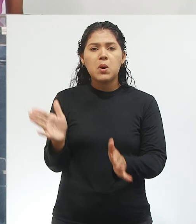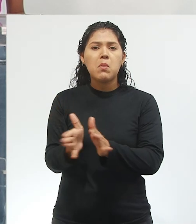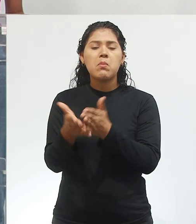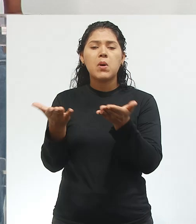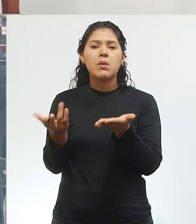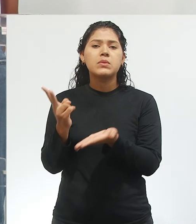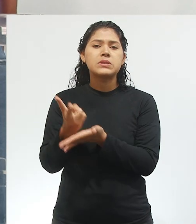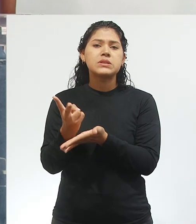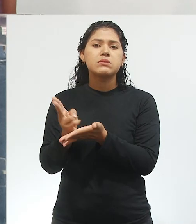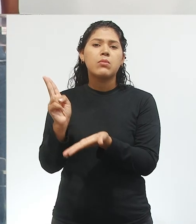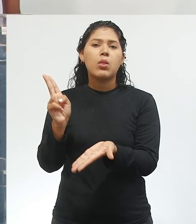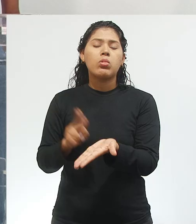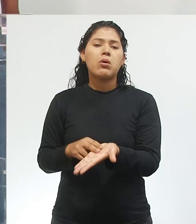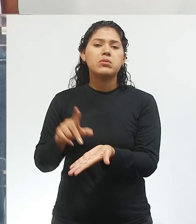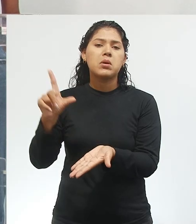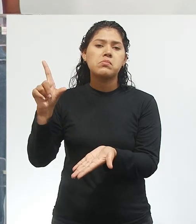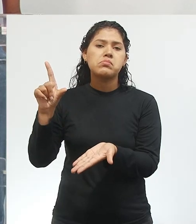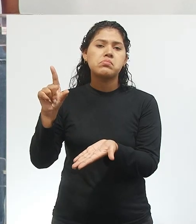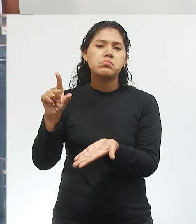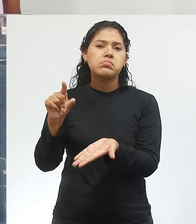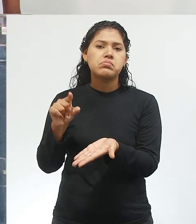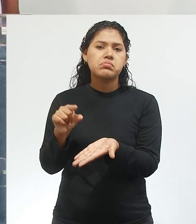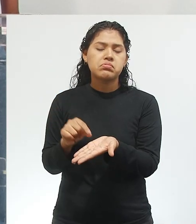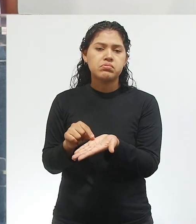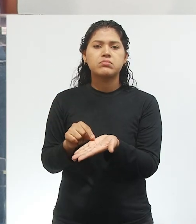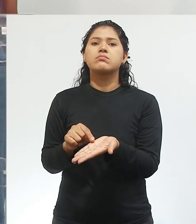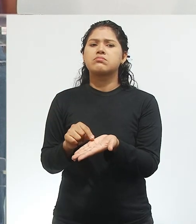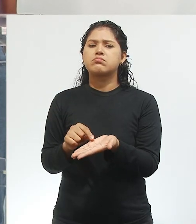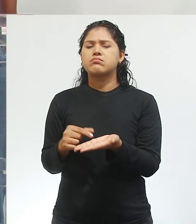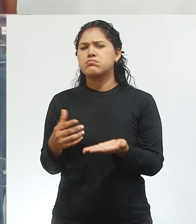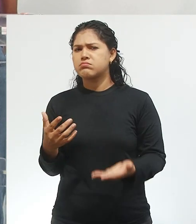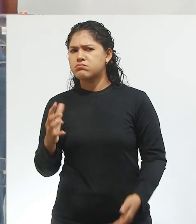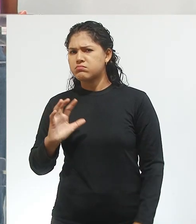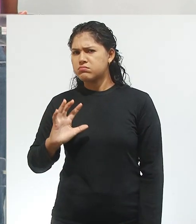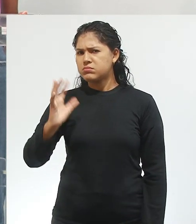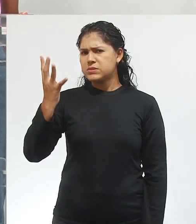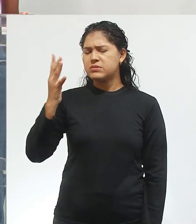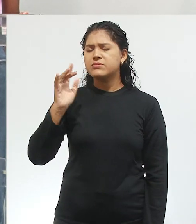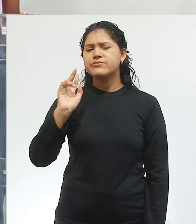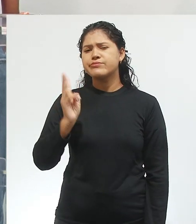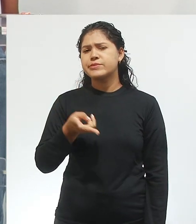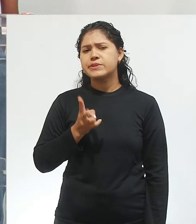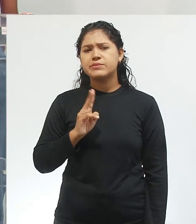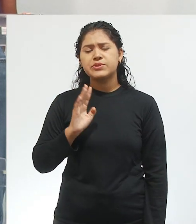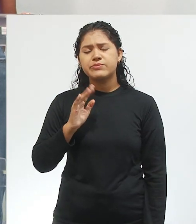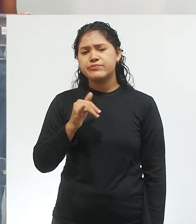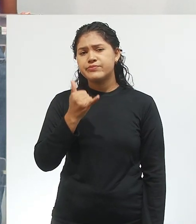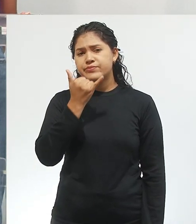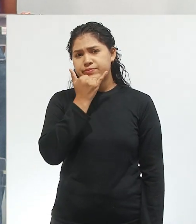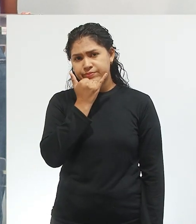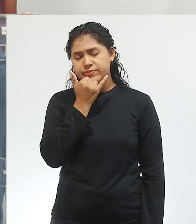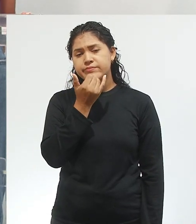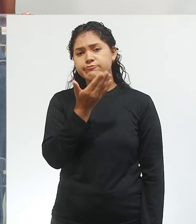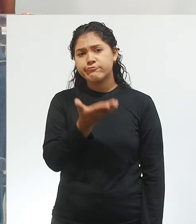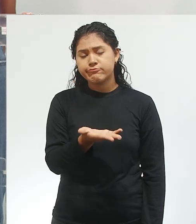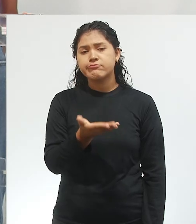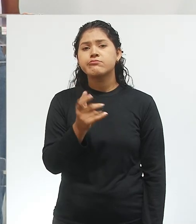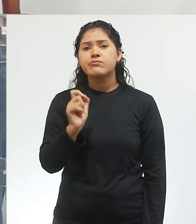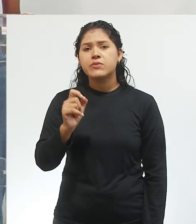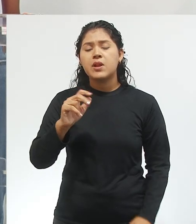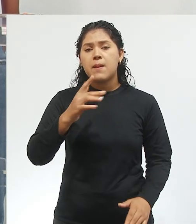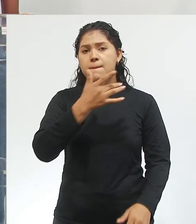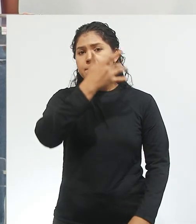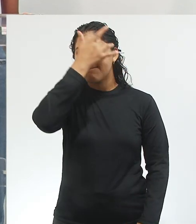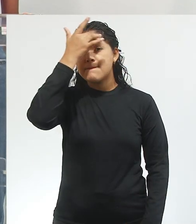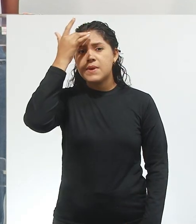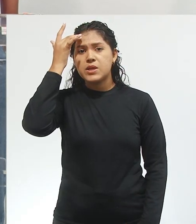Então, essa naturalização acontece sempre e infelizmente, Como se a